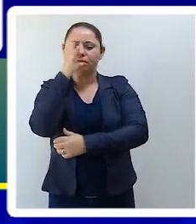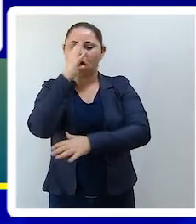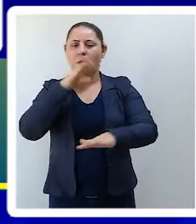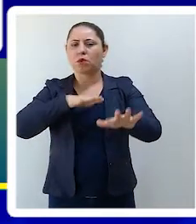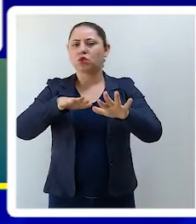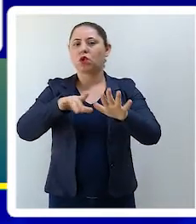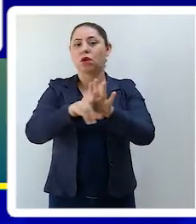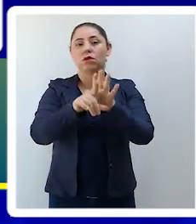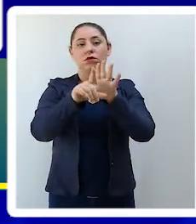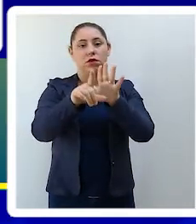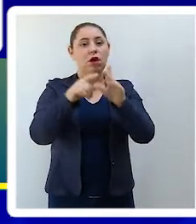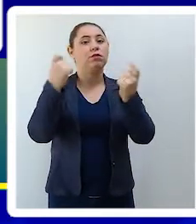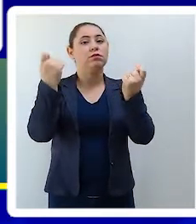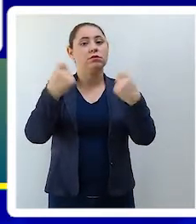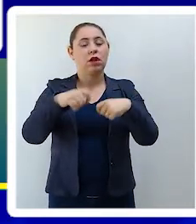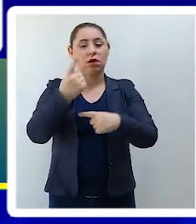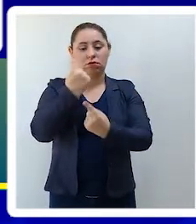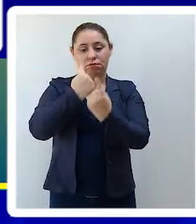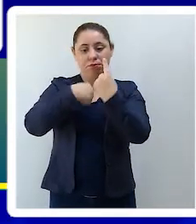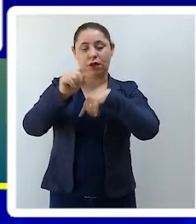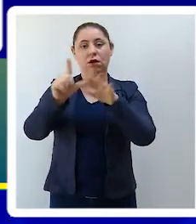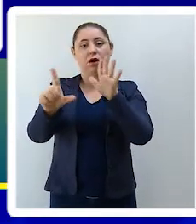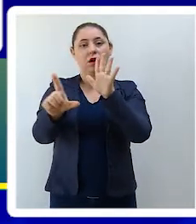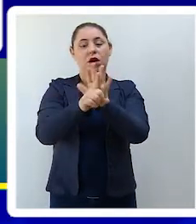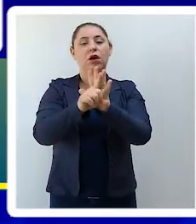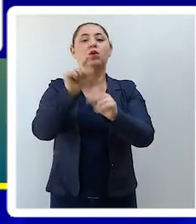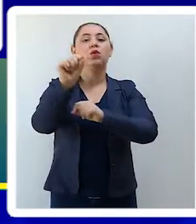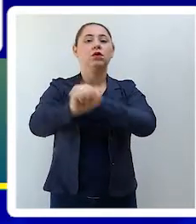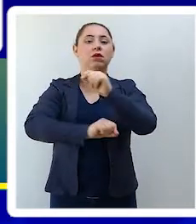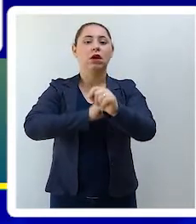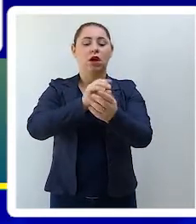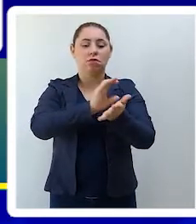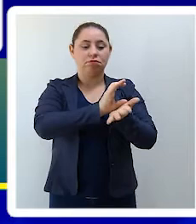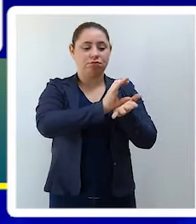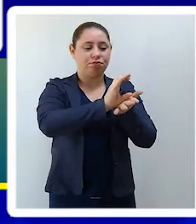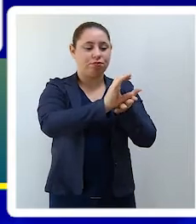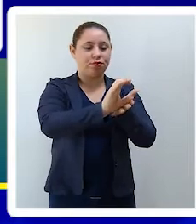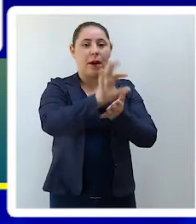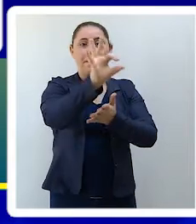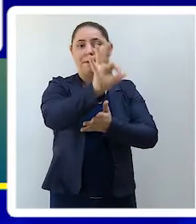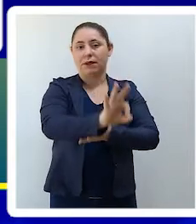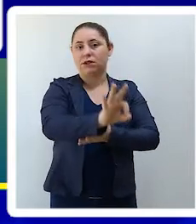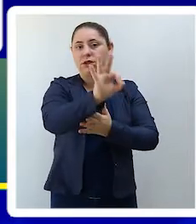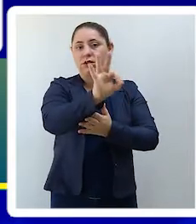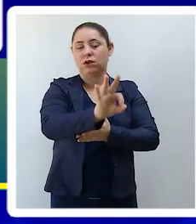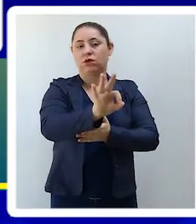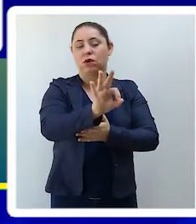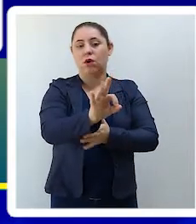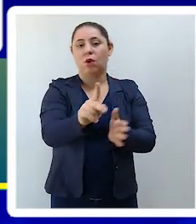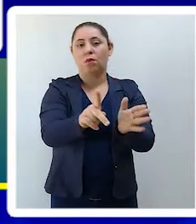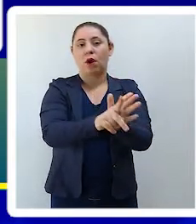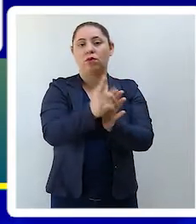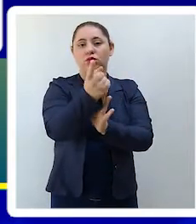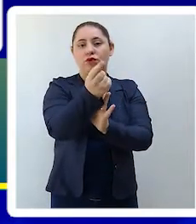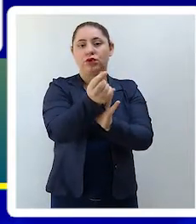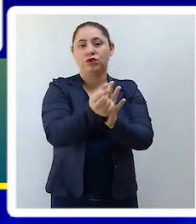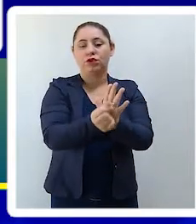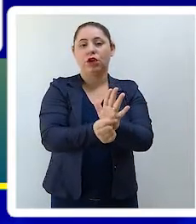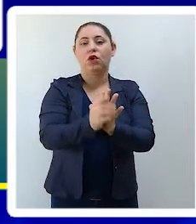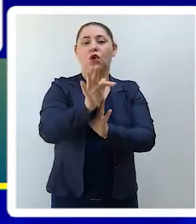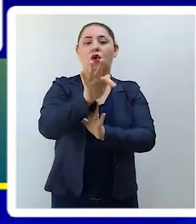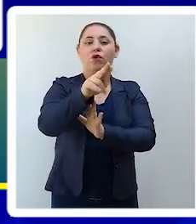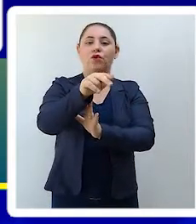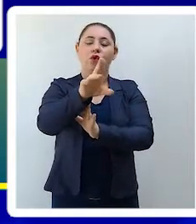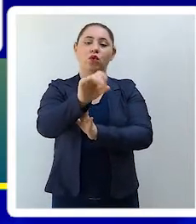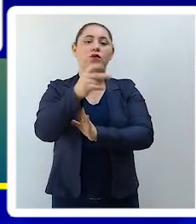movimentação de que o Legislativo deve transformar em lei essa questão da destinação de percentual dos recursos,